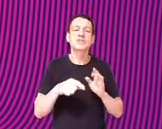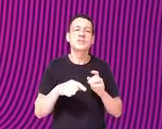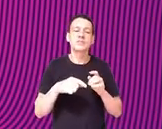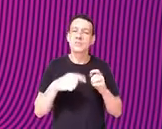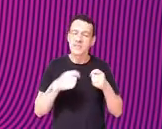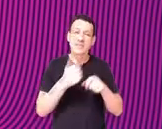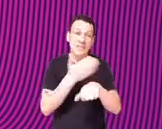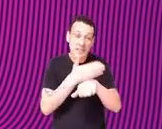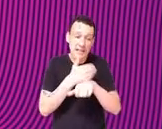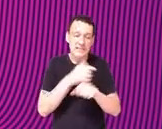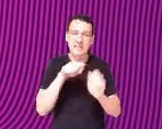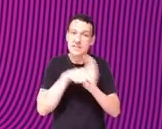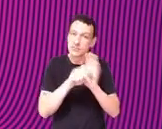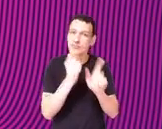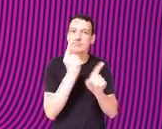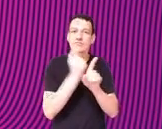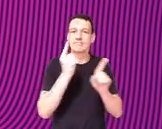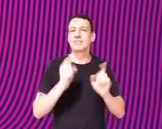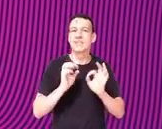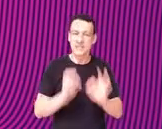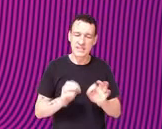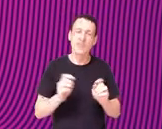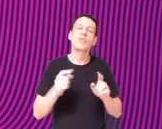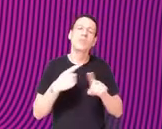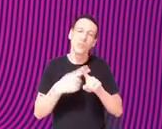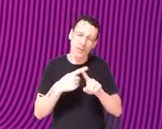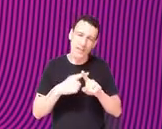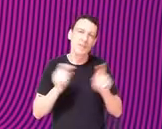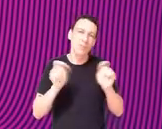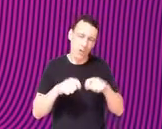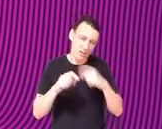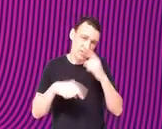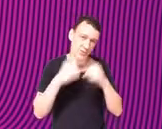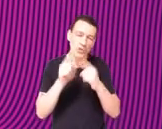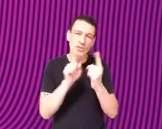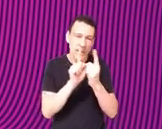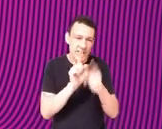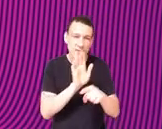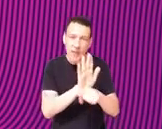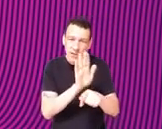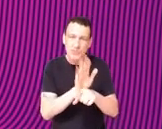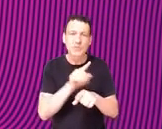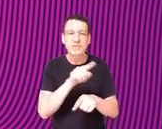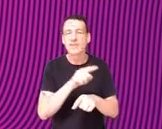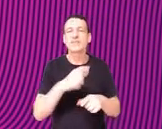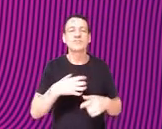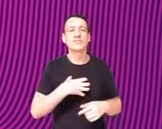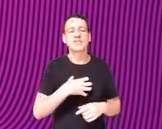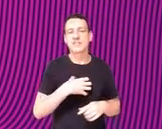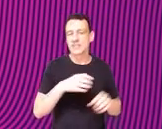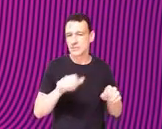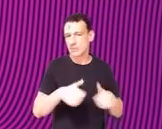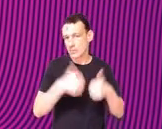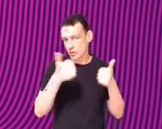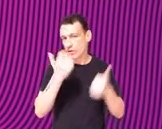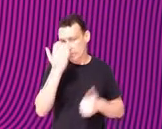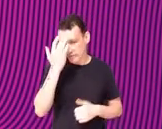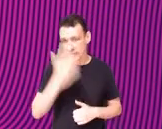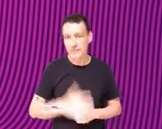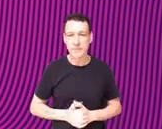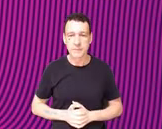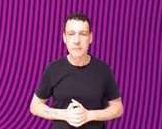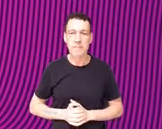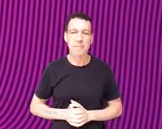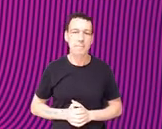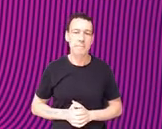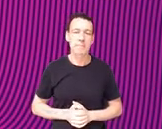para melhorar o prognóstico, melhorar os resultados nos nossos pacientes. E é claro